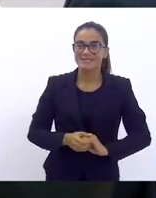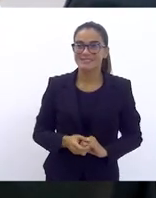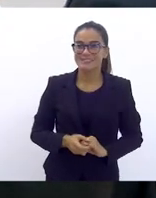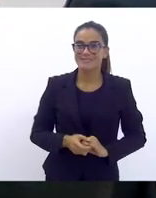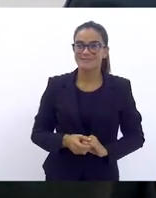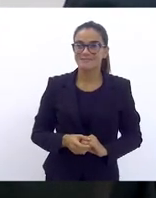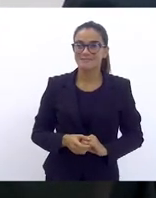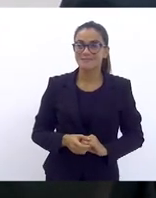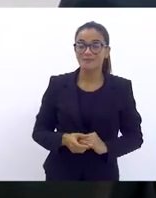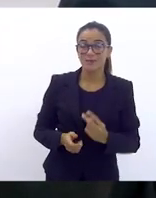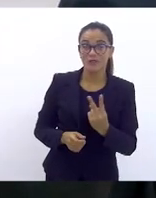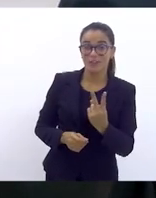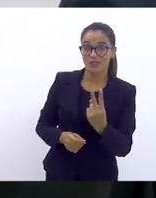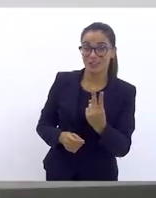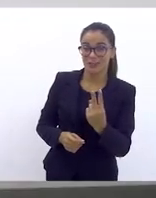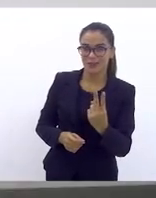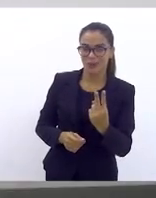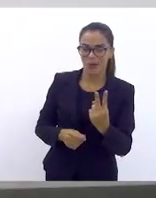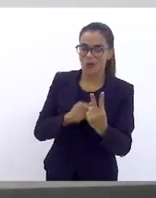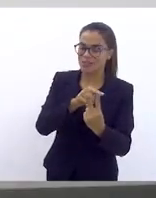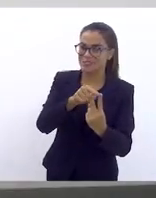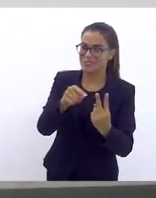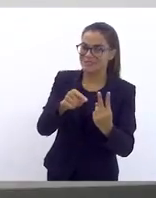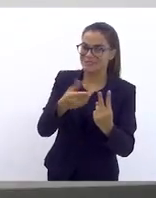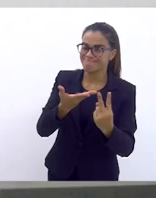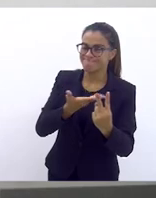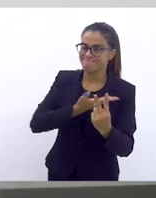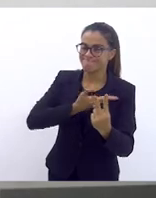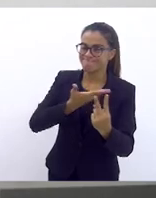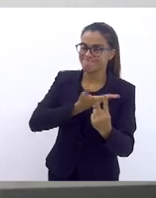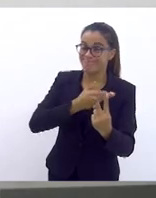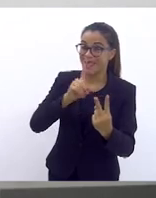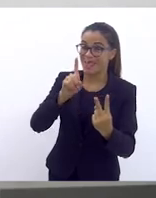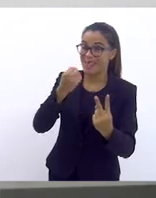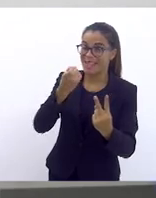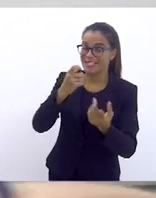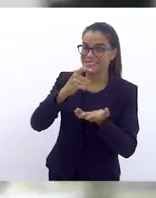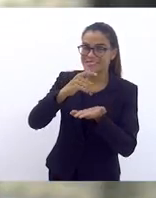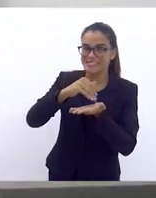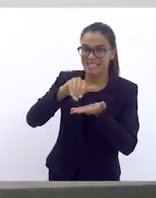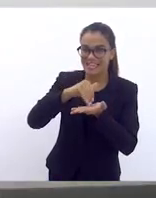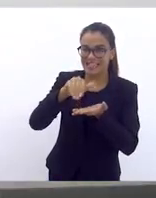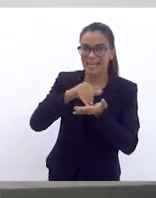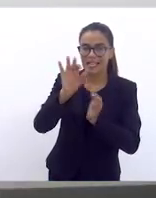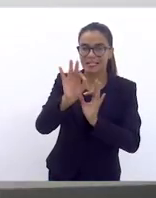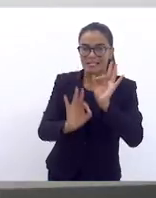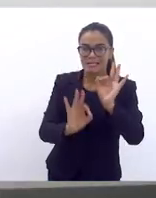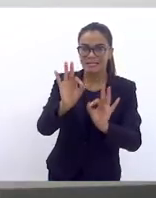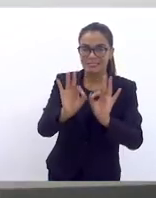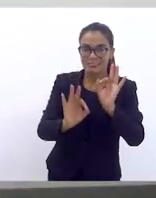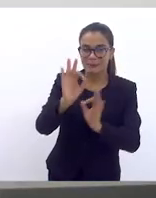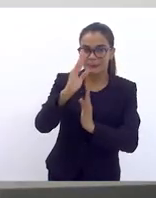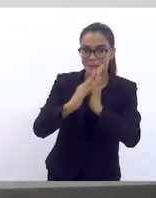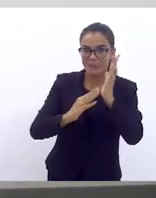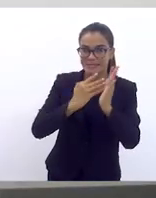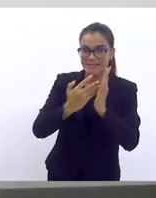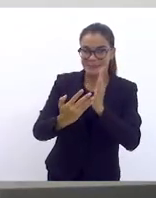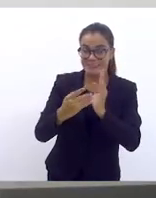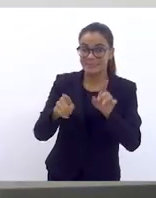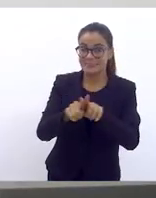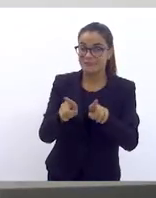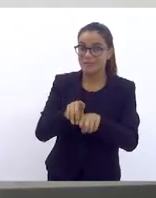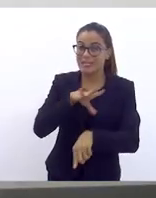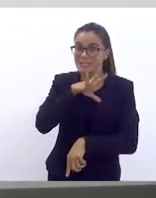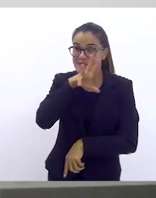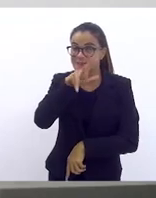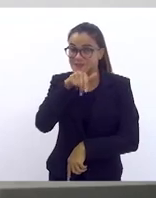a dois grandes amigos ex-secretários de planejamento e de fazenda também